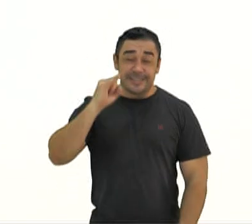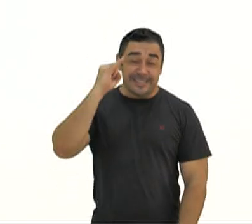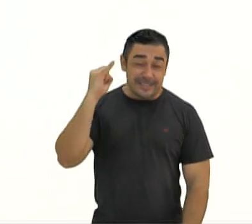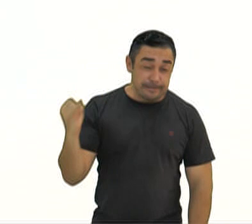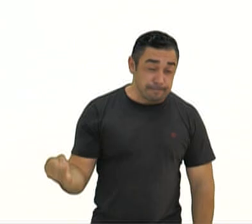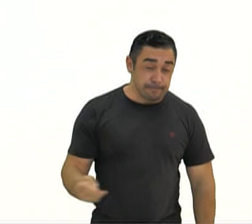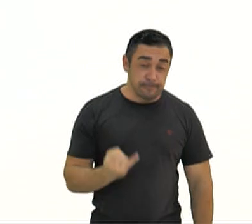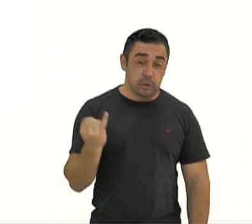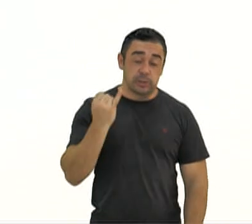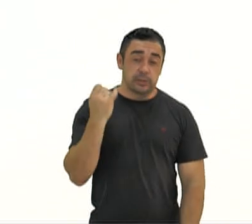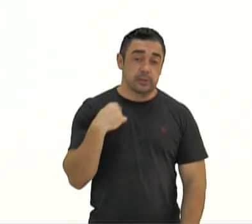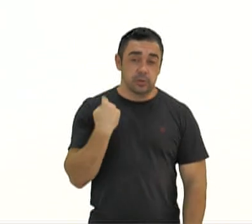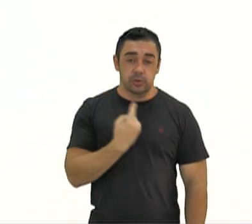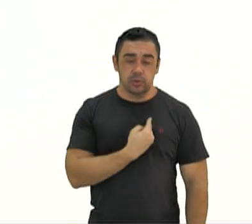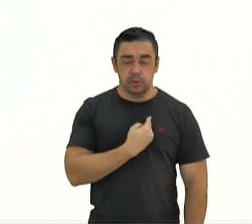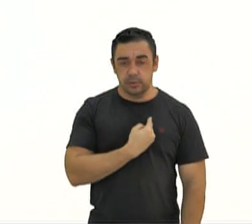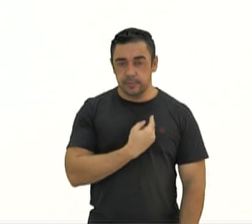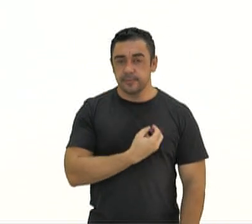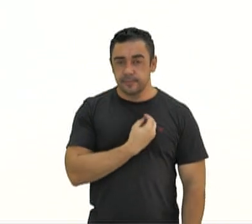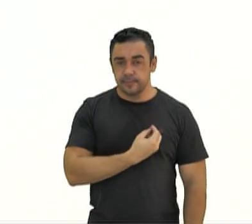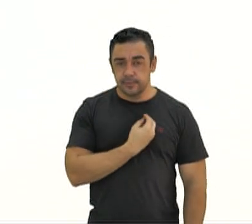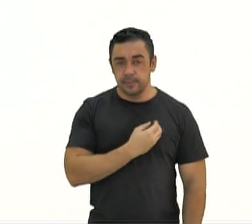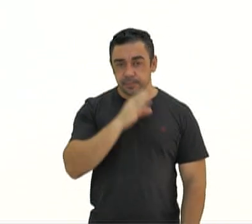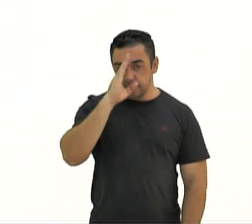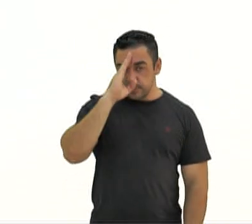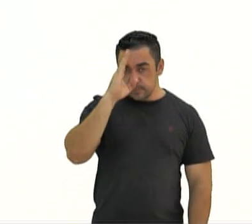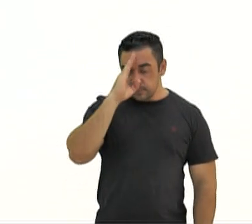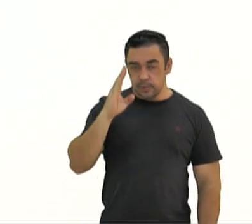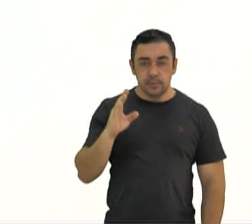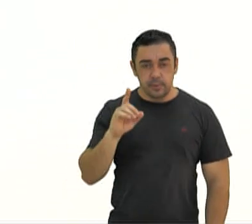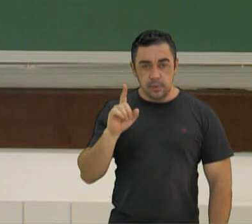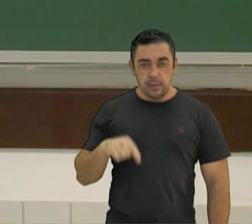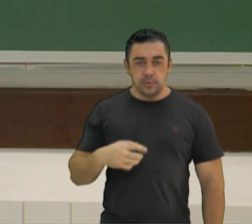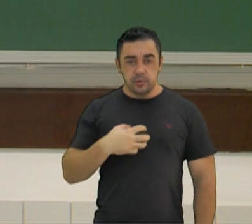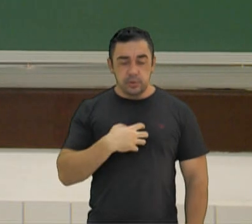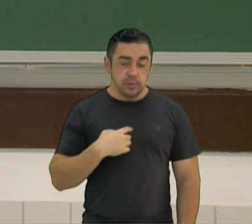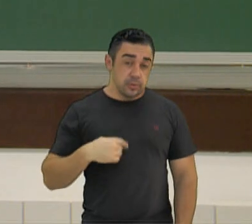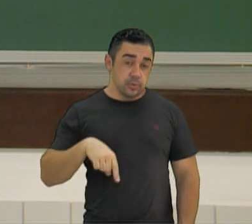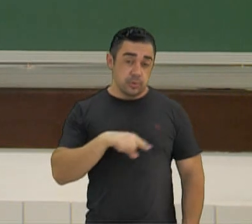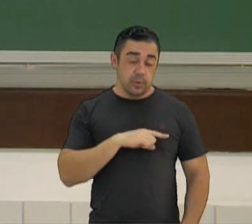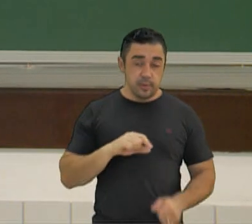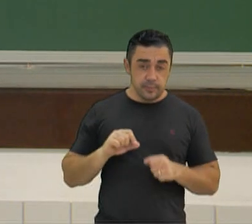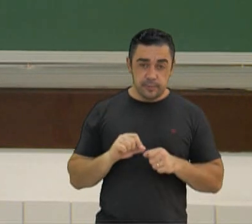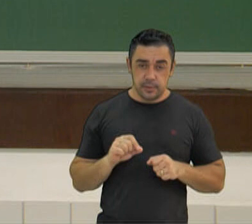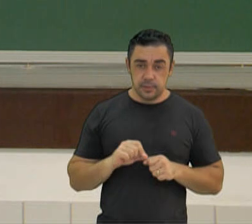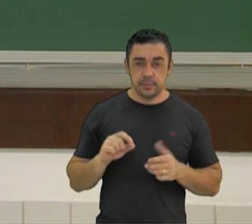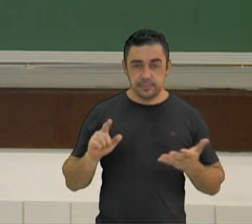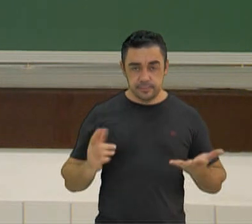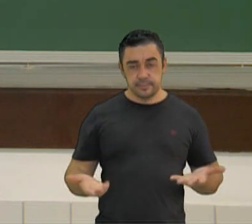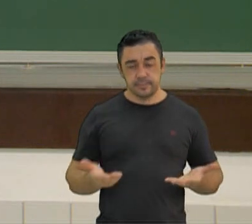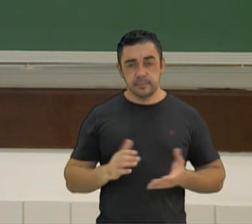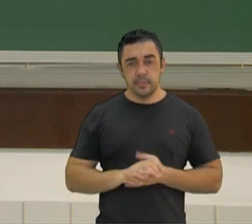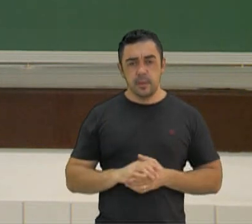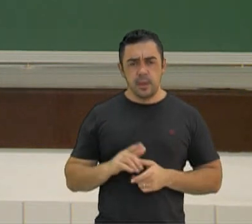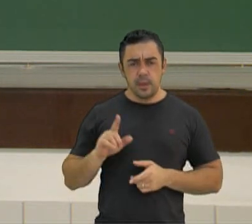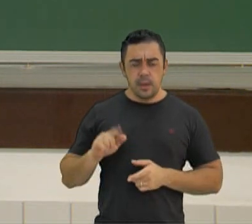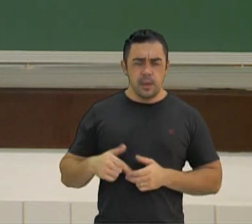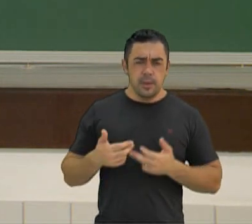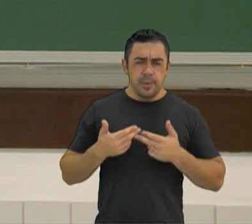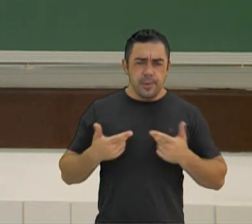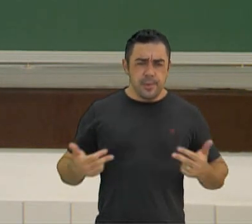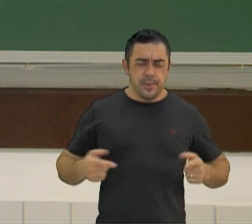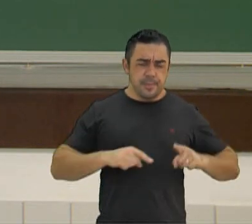se traduzindo em nosso dia a dia, principalmente pelas formas de atividades que realizamos e dos